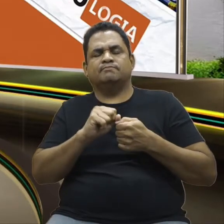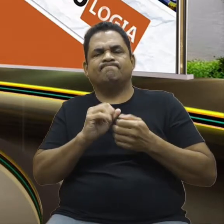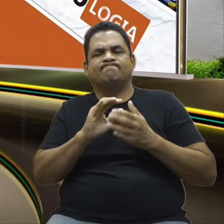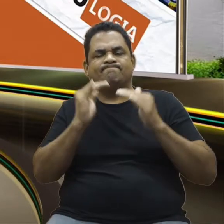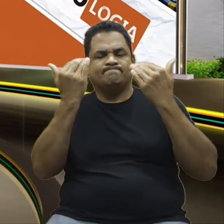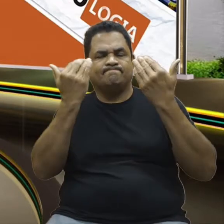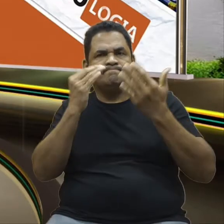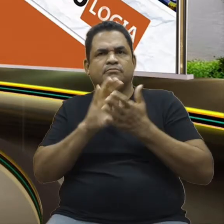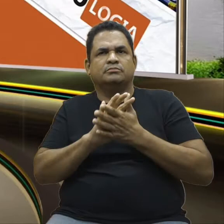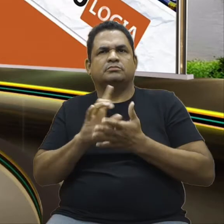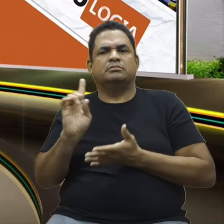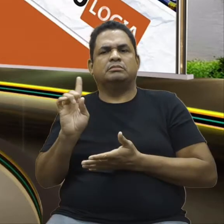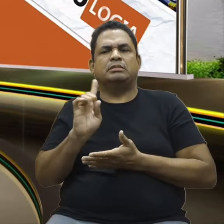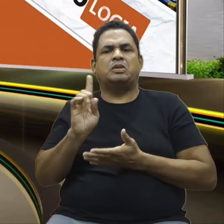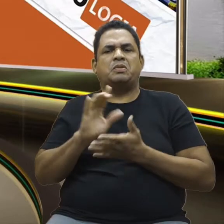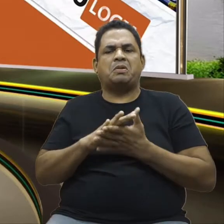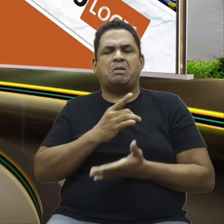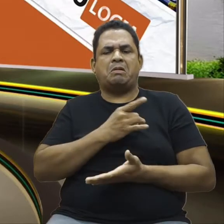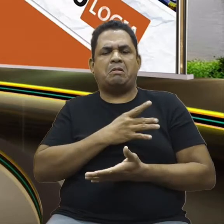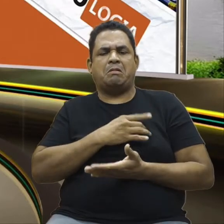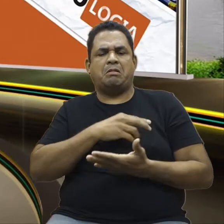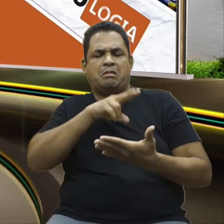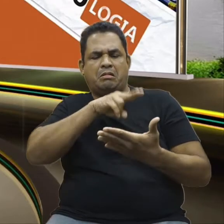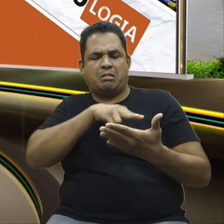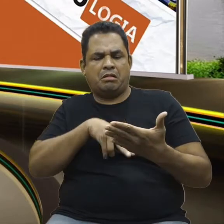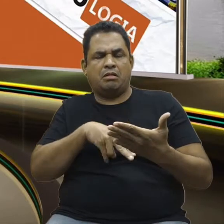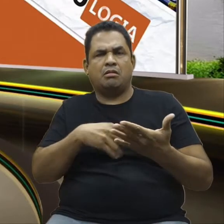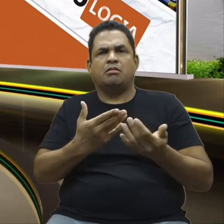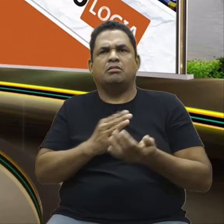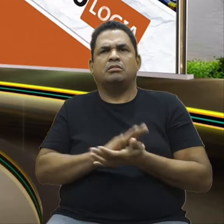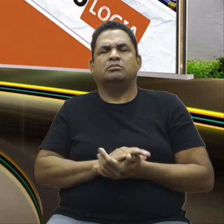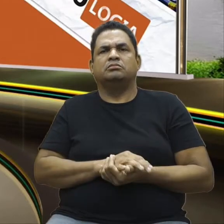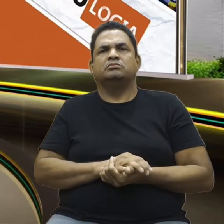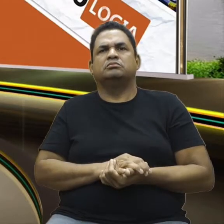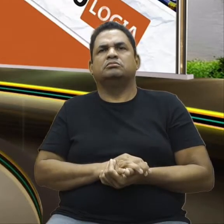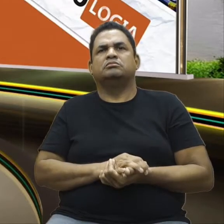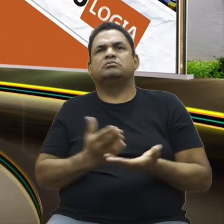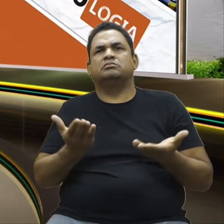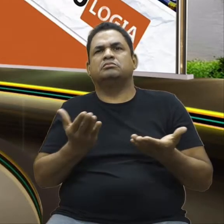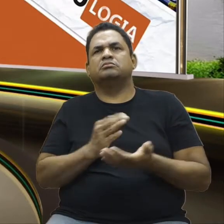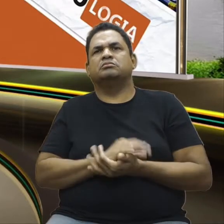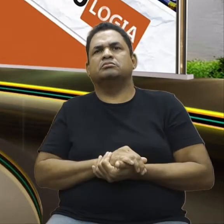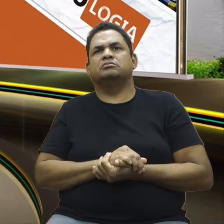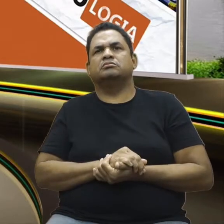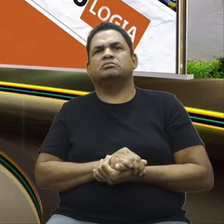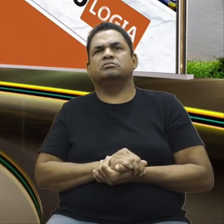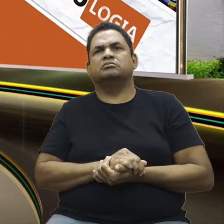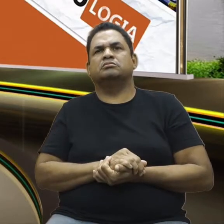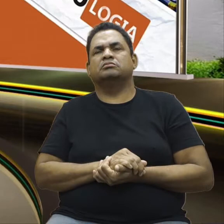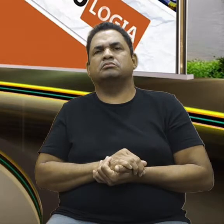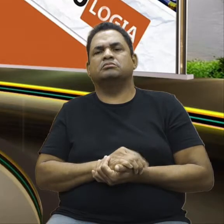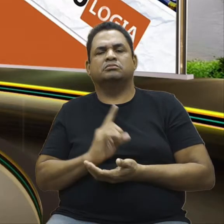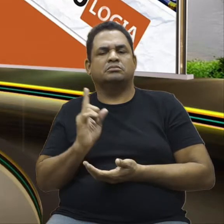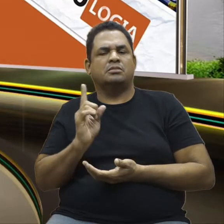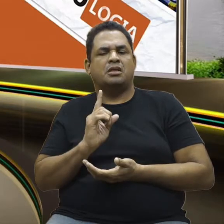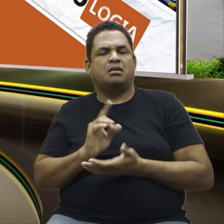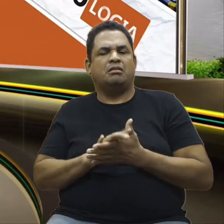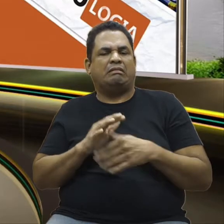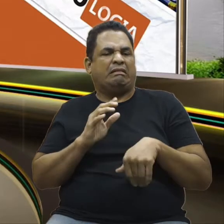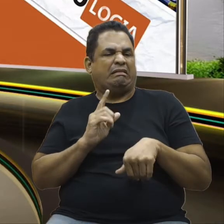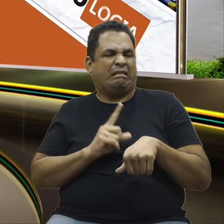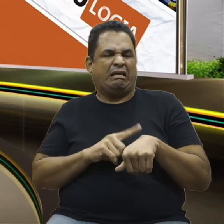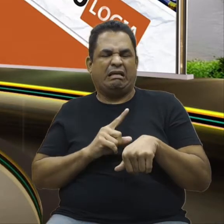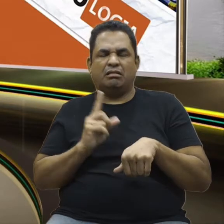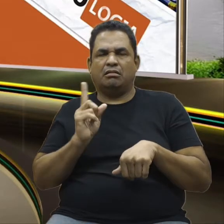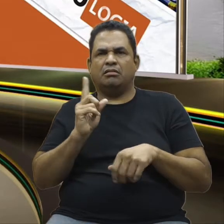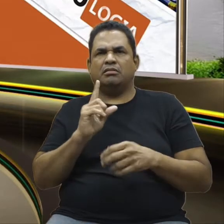Não fiquem com medo de ler. Leia, gente. Ler não dói não, tá? Belisca assim não dói, não dói. Pode ler à vontade,